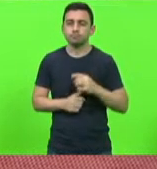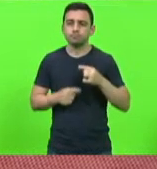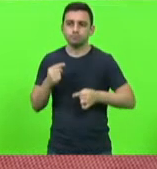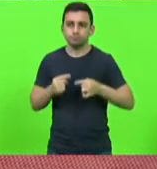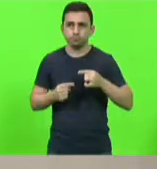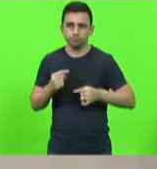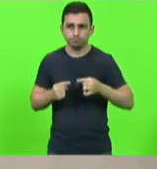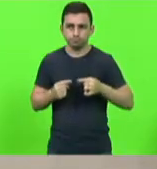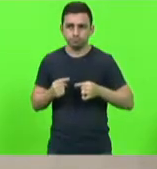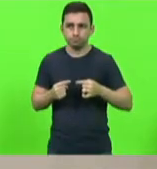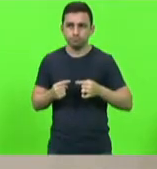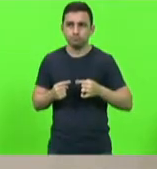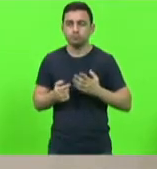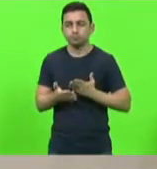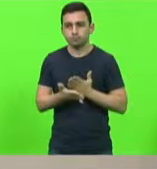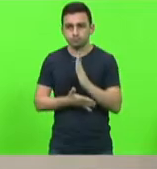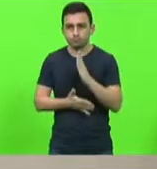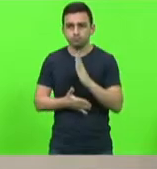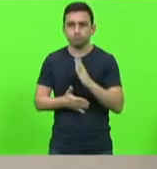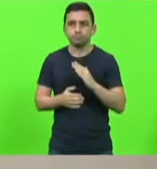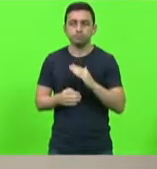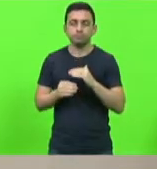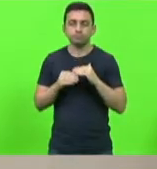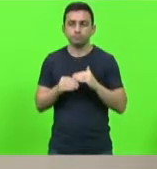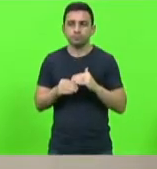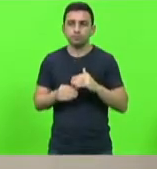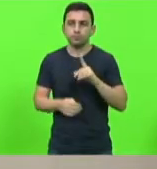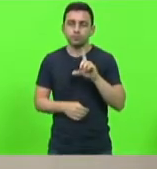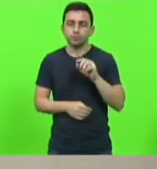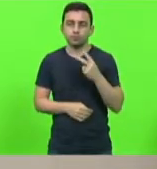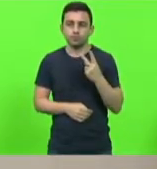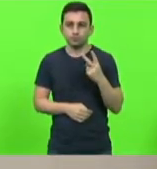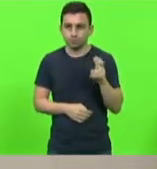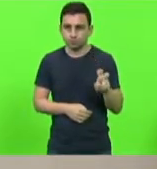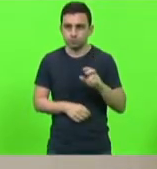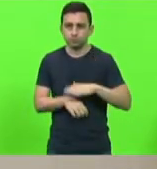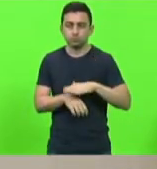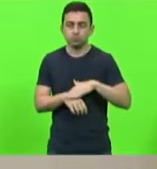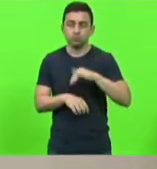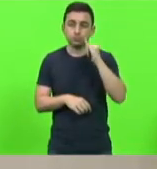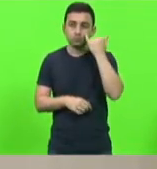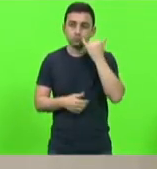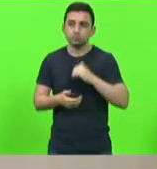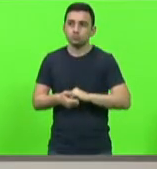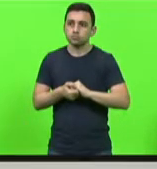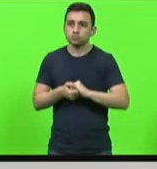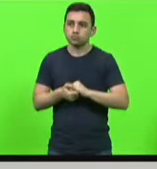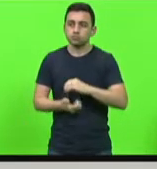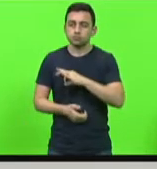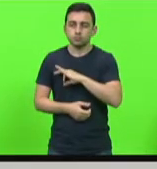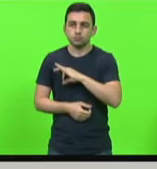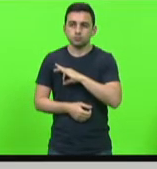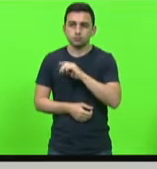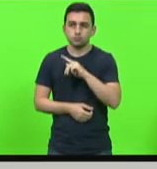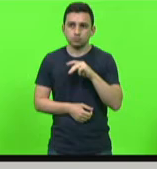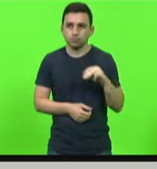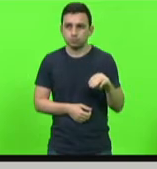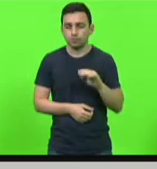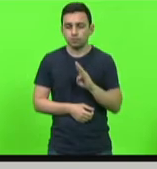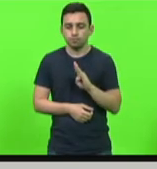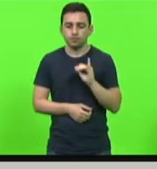encontram. Aprovado por unanimidade, moção 1025, autor deputado Jessé Lopes, cumprimentando os policiais militares, soldado Bittencourt